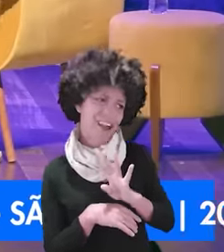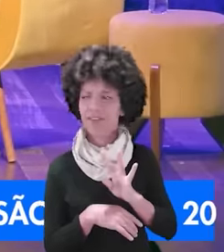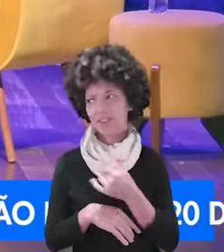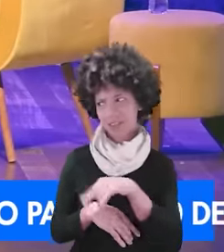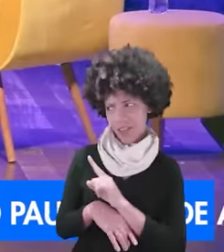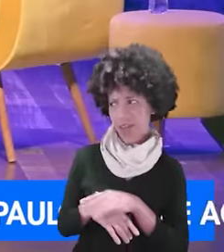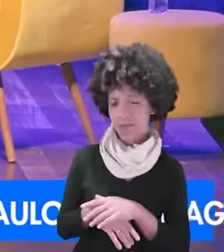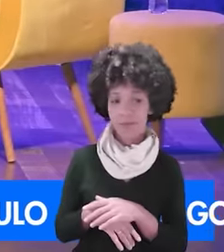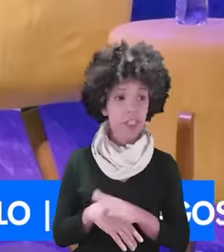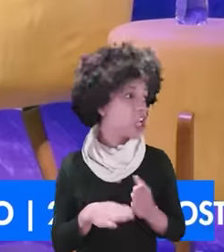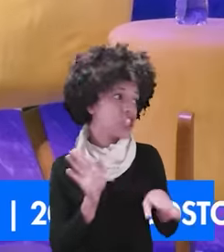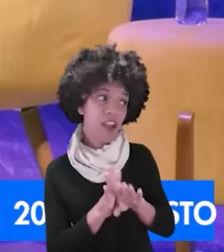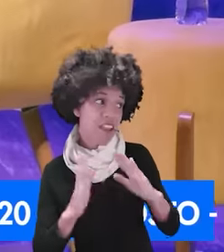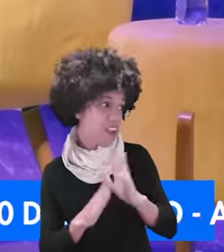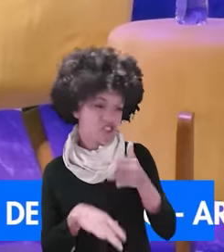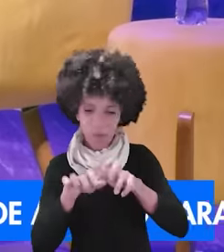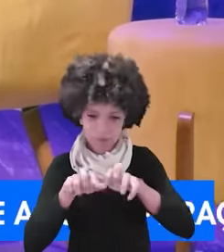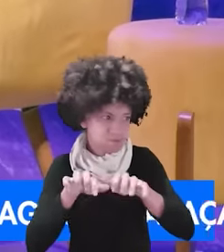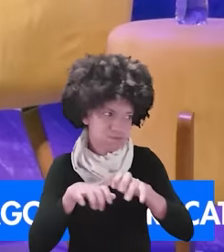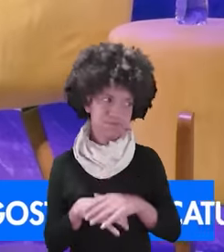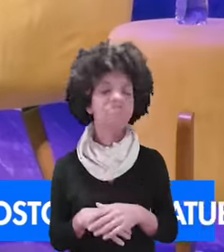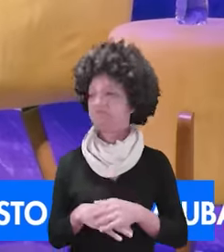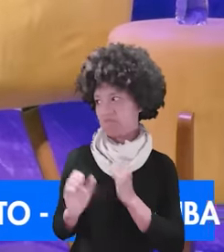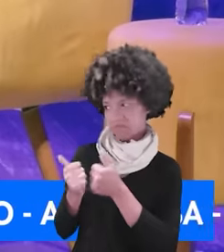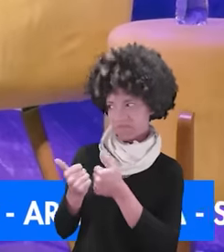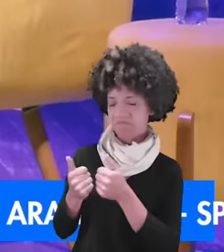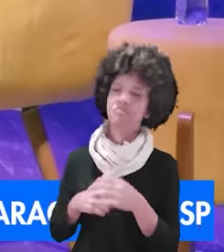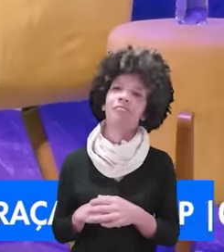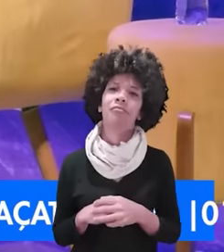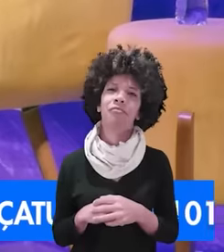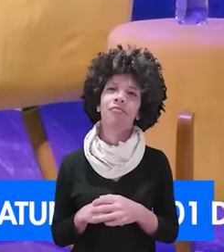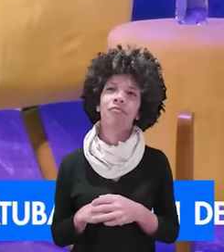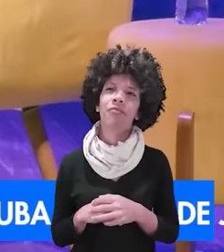vou fazer bends que eu vou fazer mesmo chegando em casa já é já beleza é